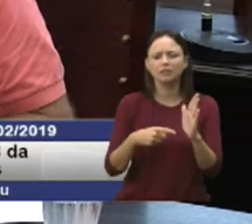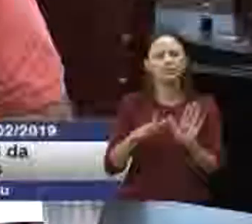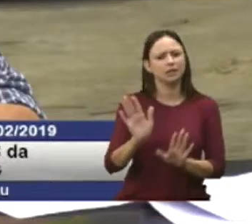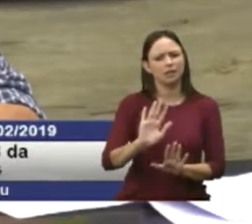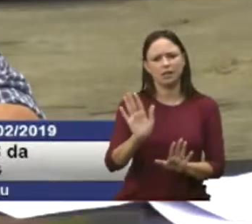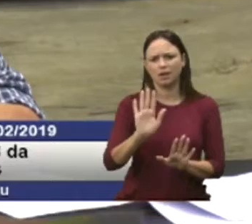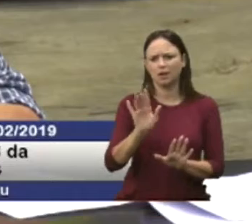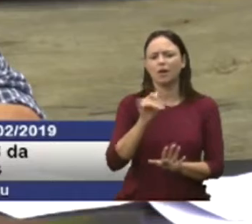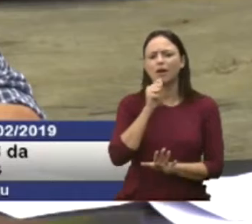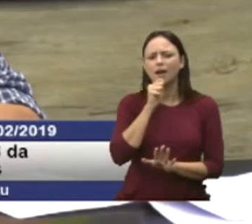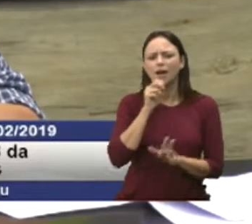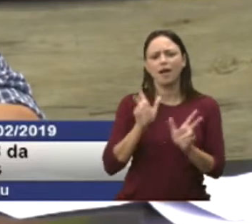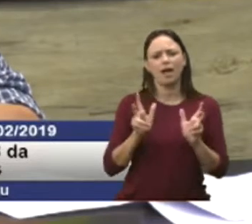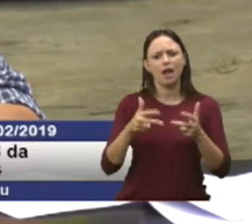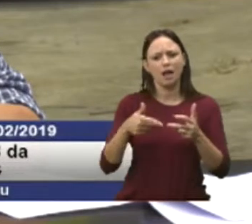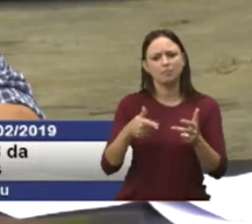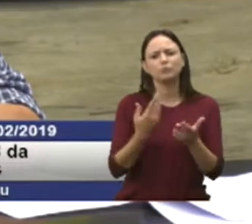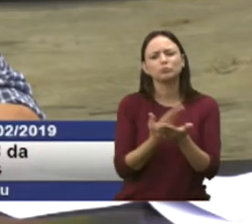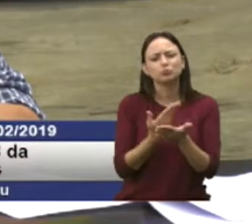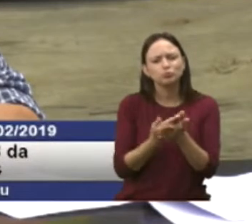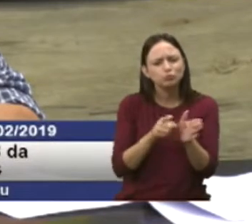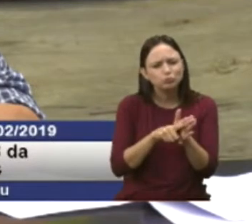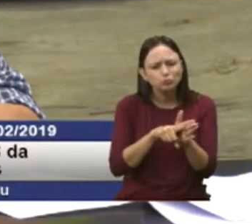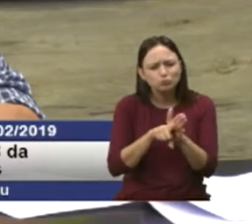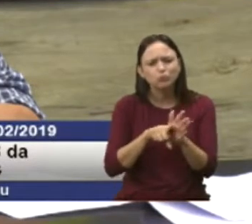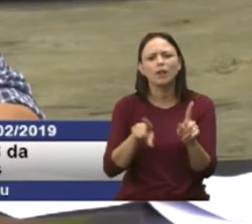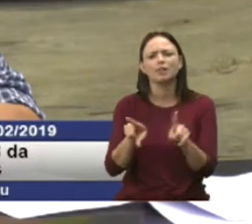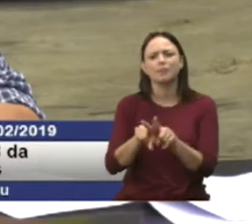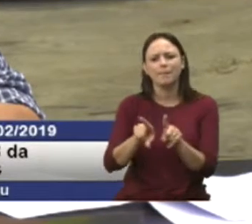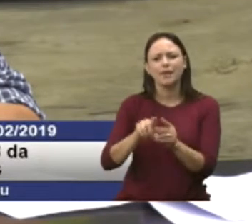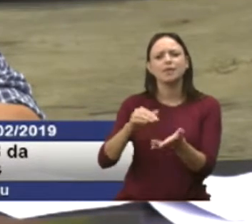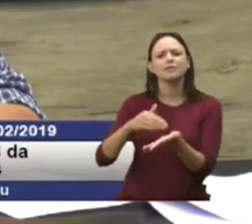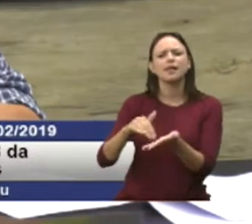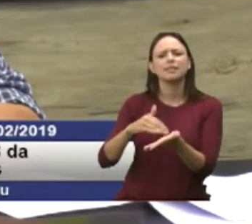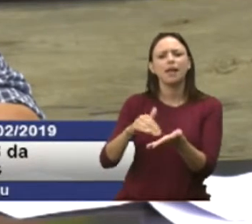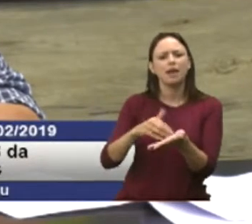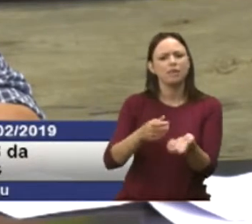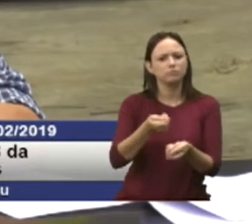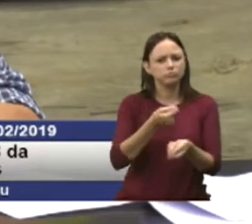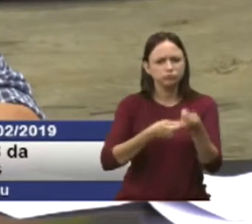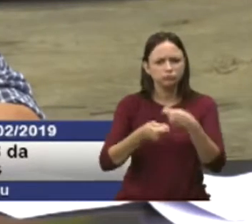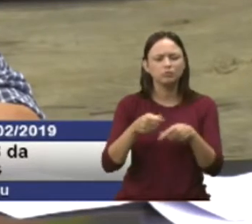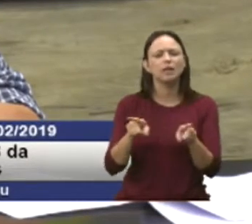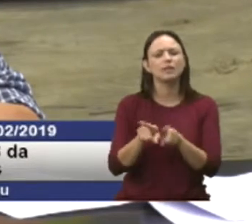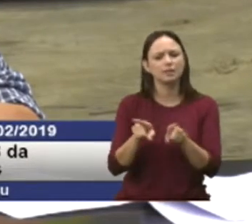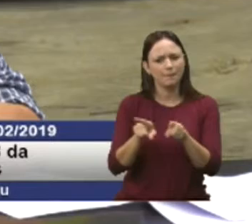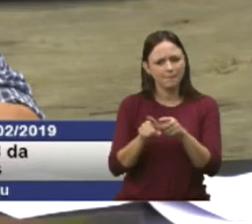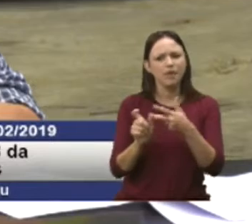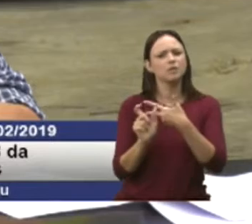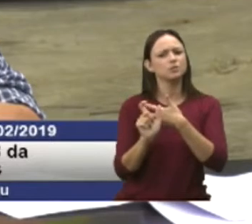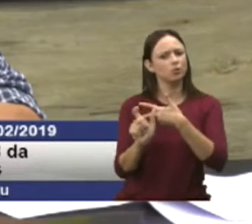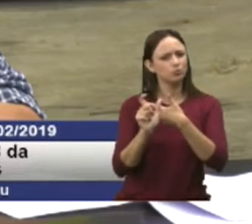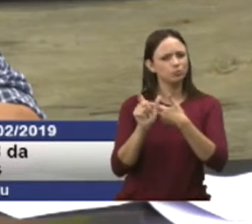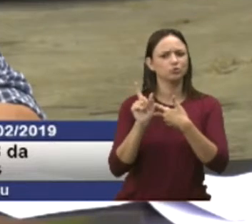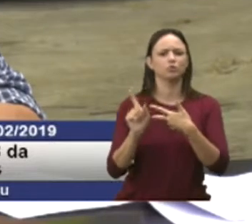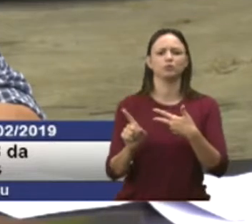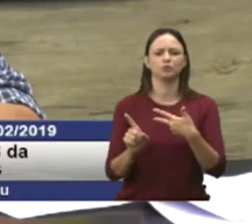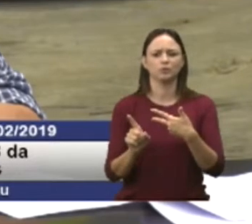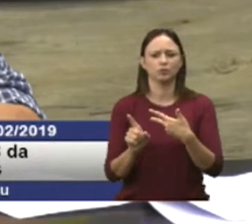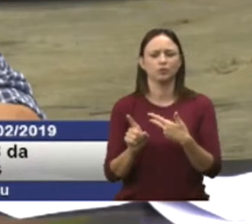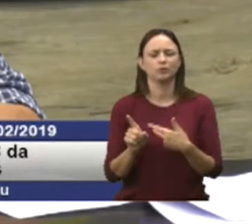pela Câmara, está sendo estudado também pela Secretaria de Finanças e também pelo Poder Executivo. É lógico que